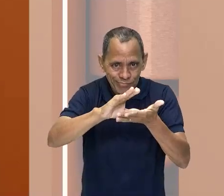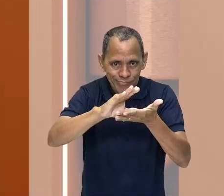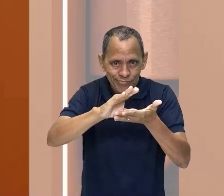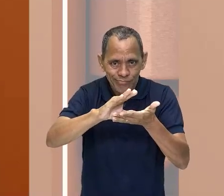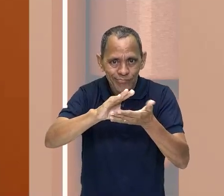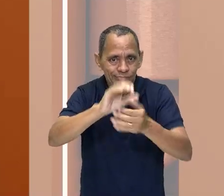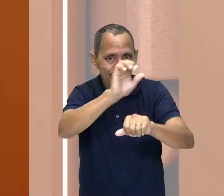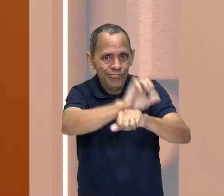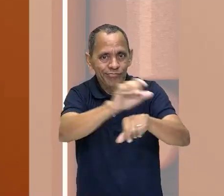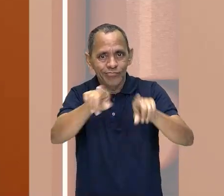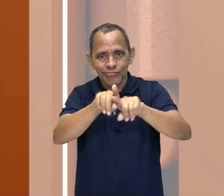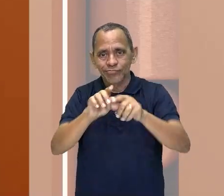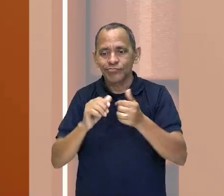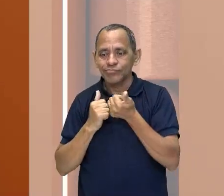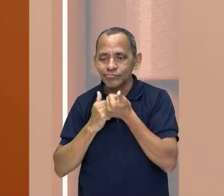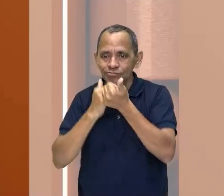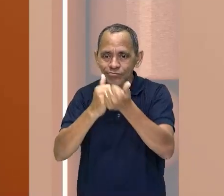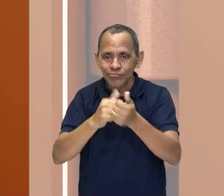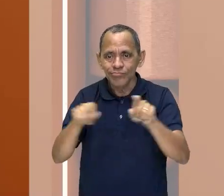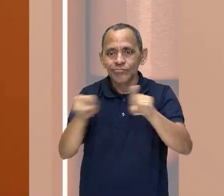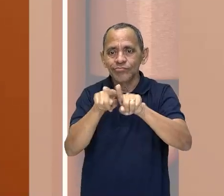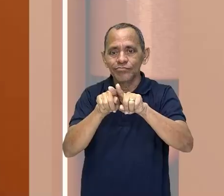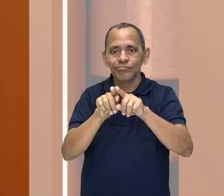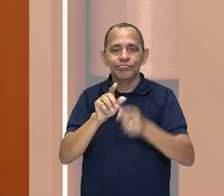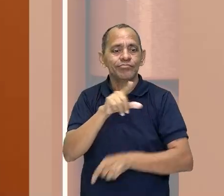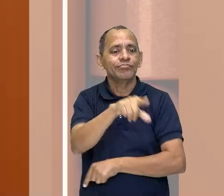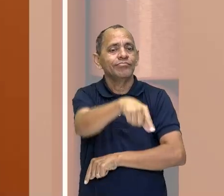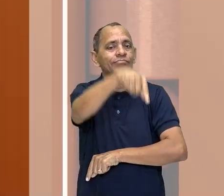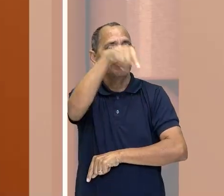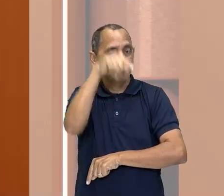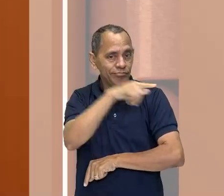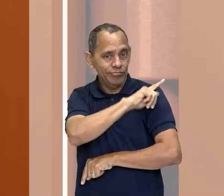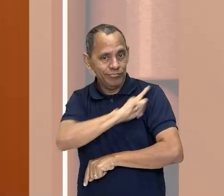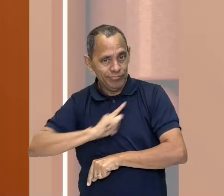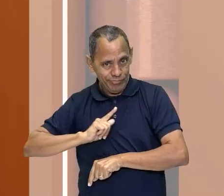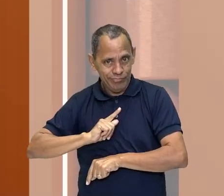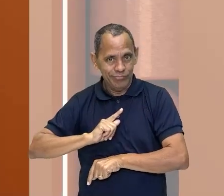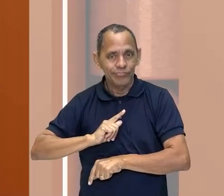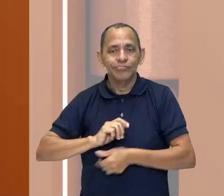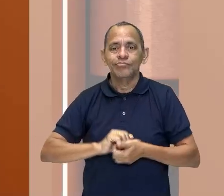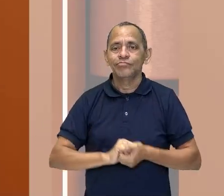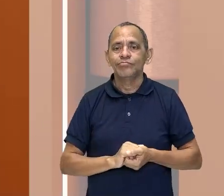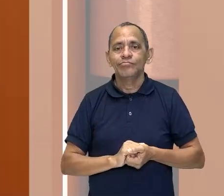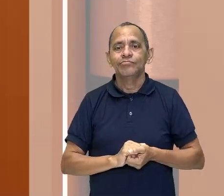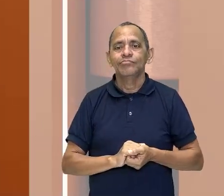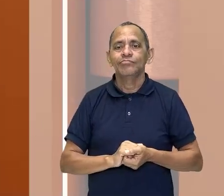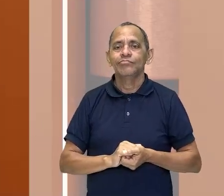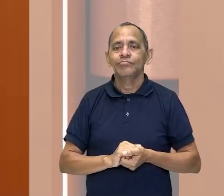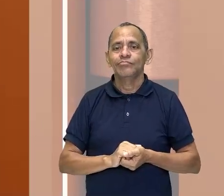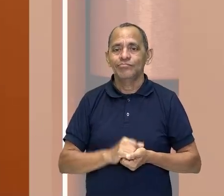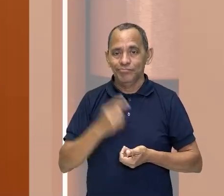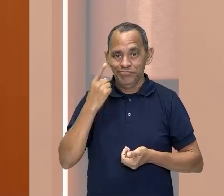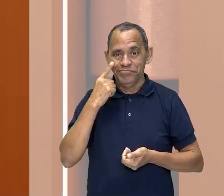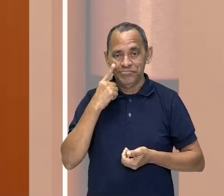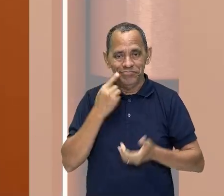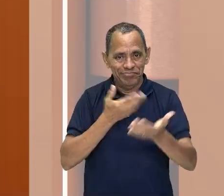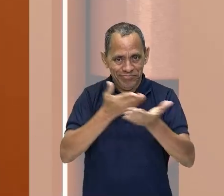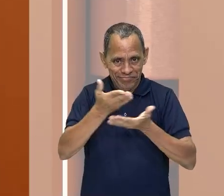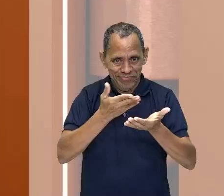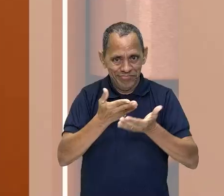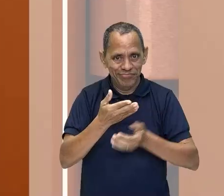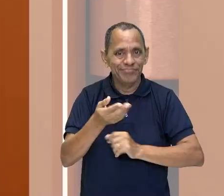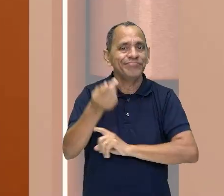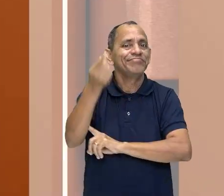a eleger uma bancada que vai apoiar nas tuas decisões como presidente da República. Vocês estão vendo que essa troca de favores ocorria